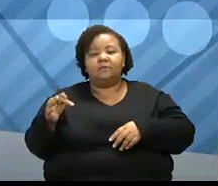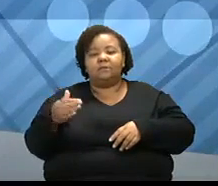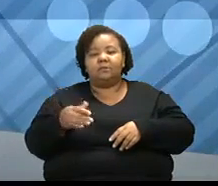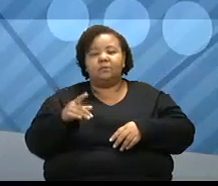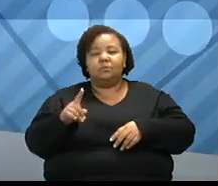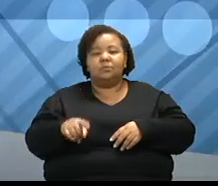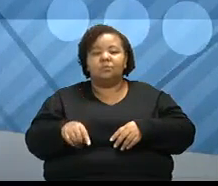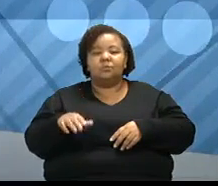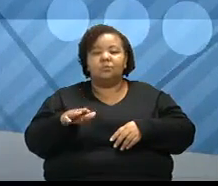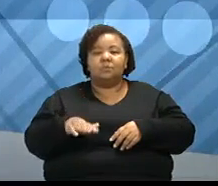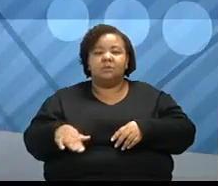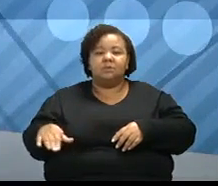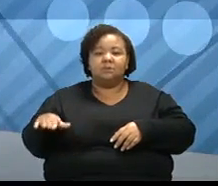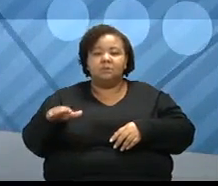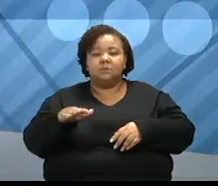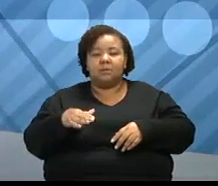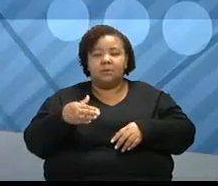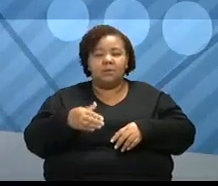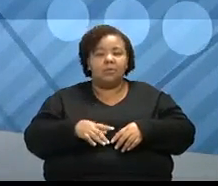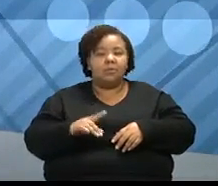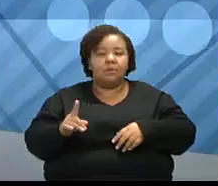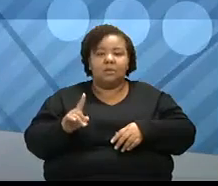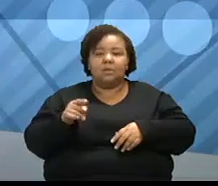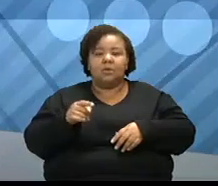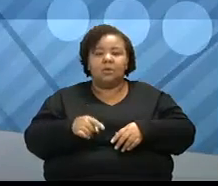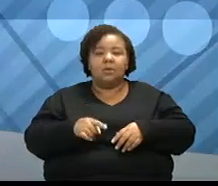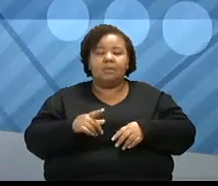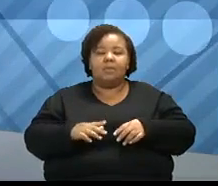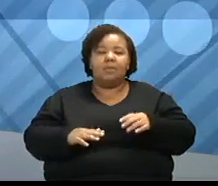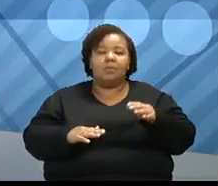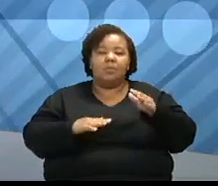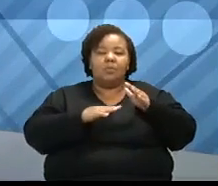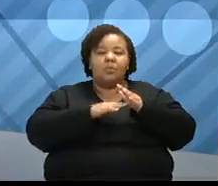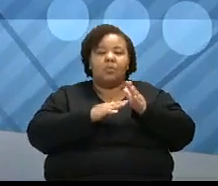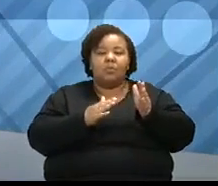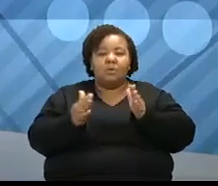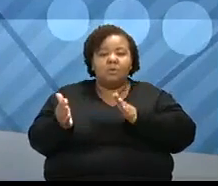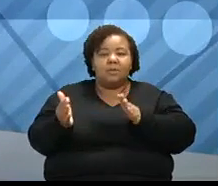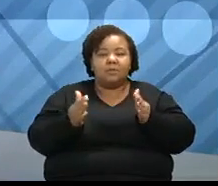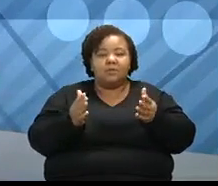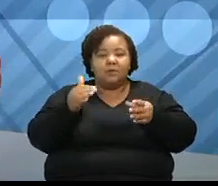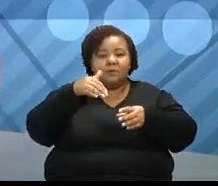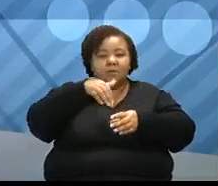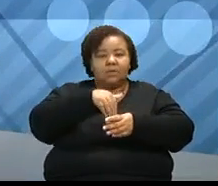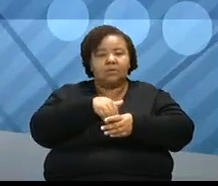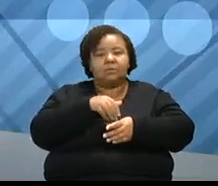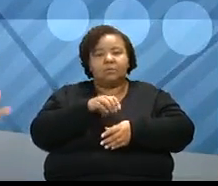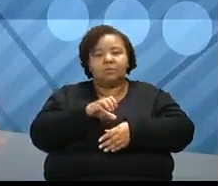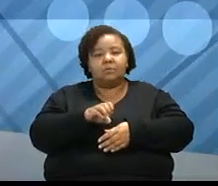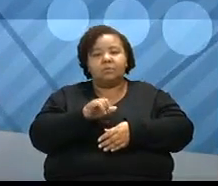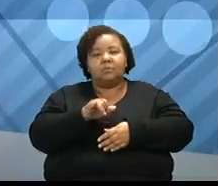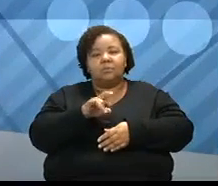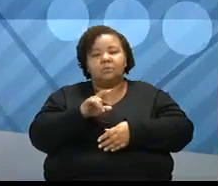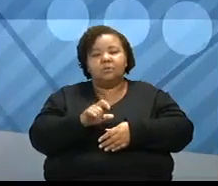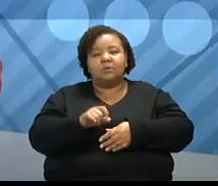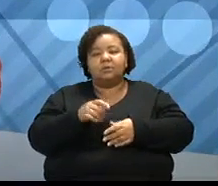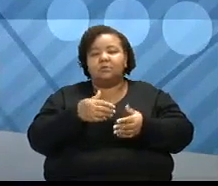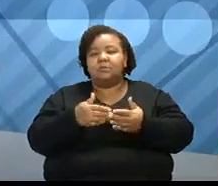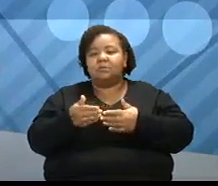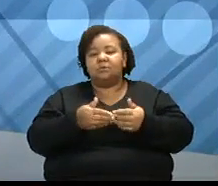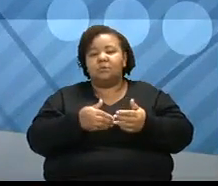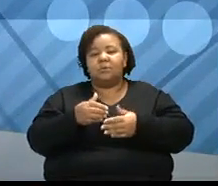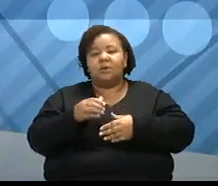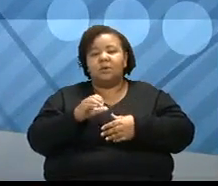sobre uma região geral, que não é mais um intervalo no interior de um eixo, mas uma curva qualquer no plano ou